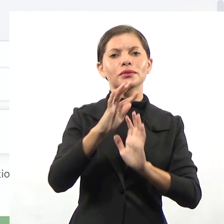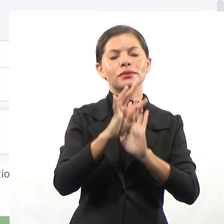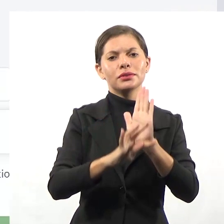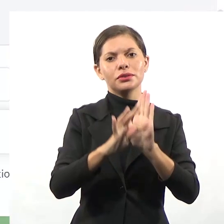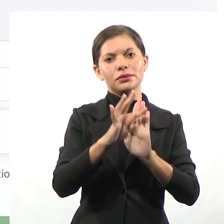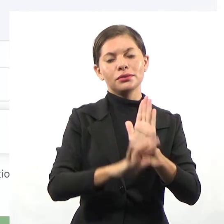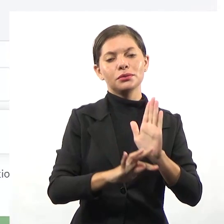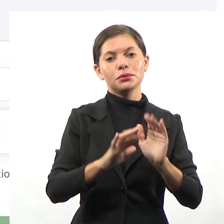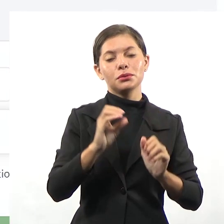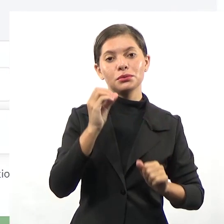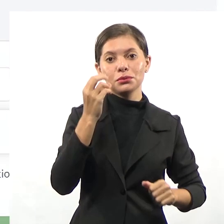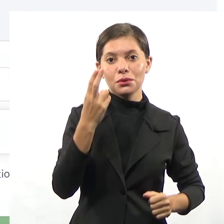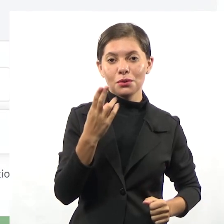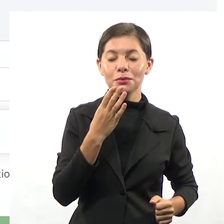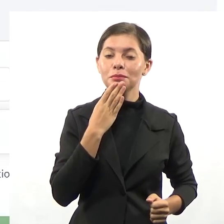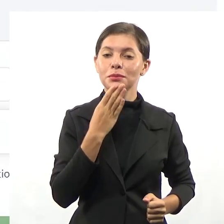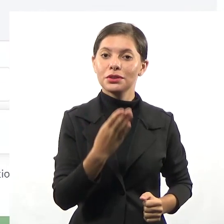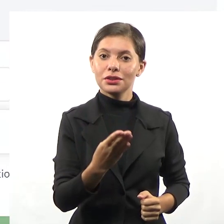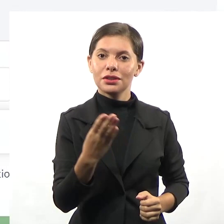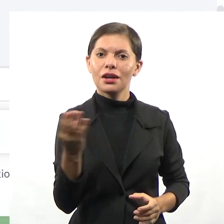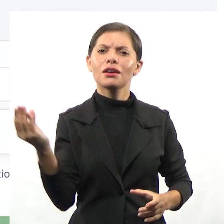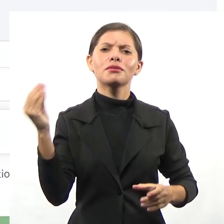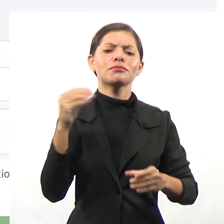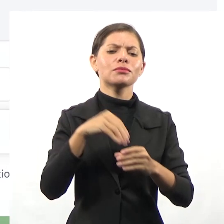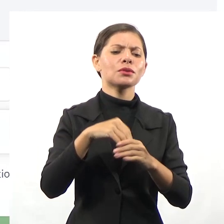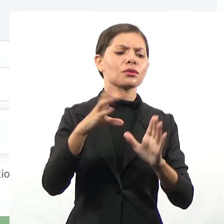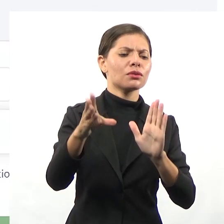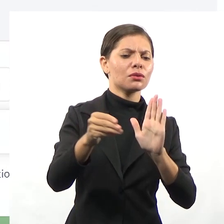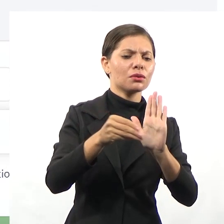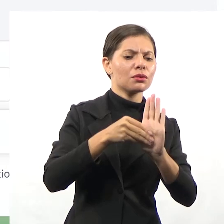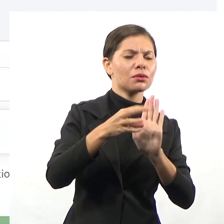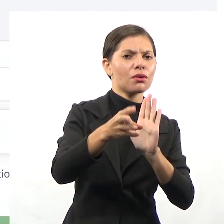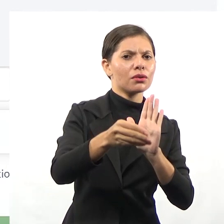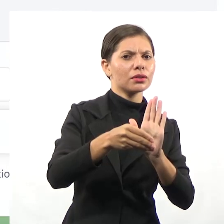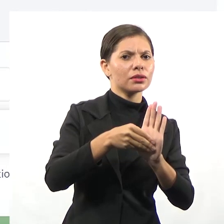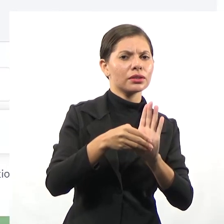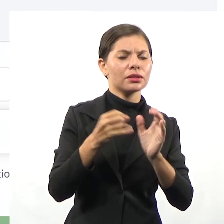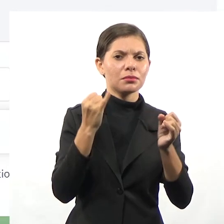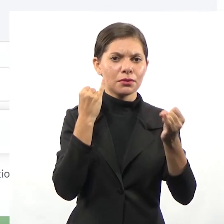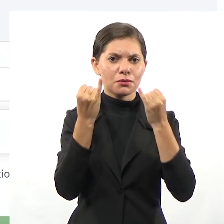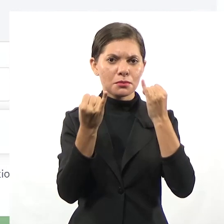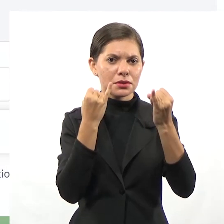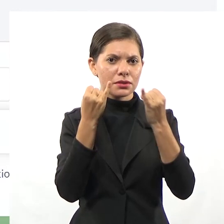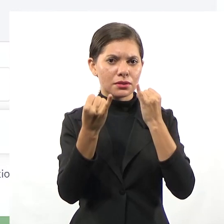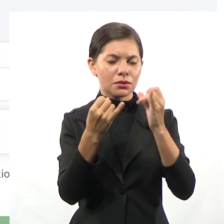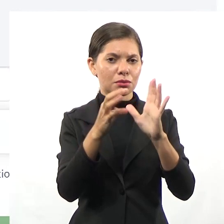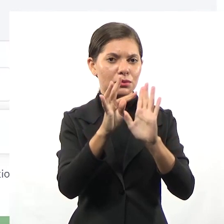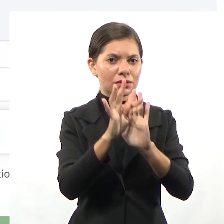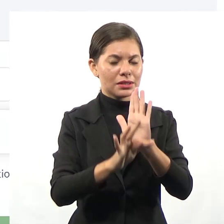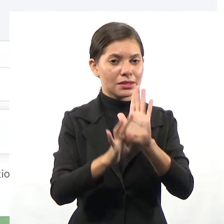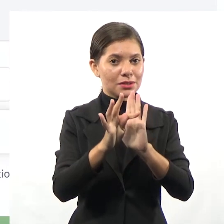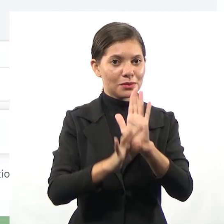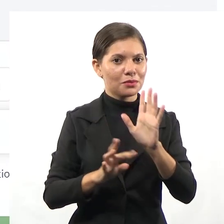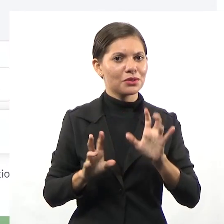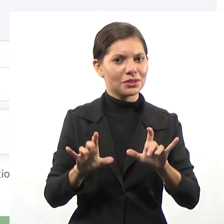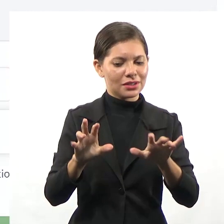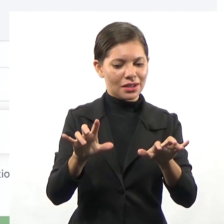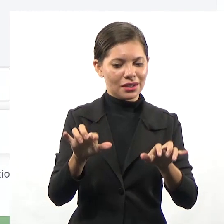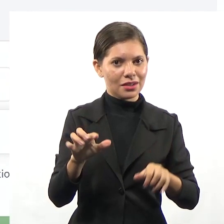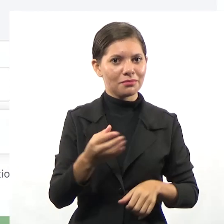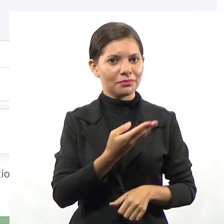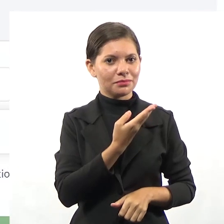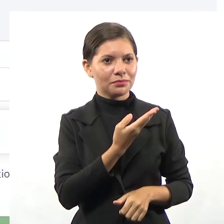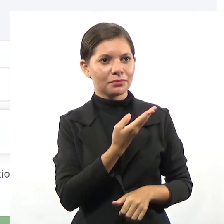ainda, eu posso pedir que ele acrescente alguma informação no texto. Eu vou digitar aqui, ó,